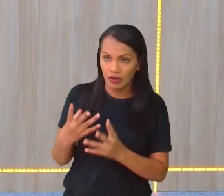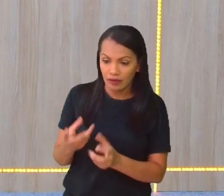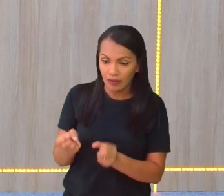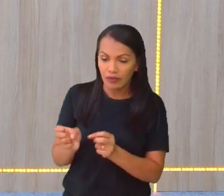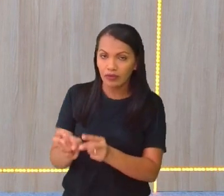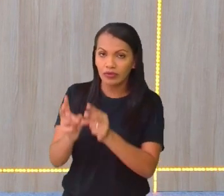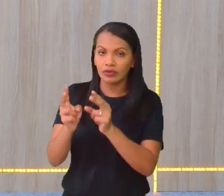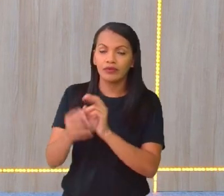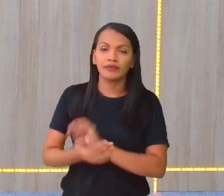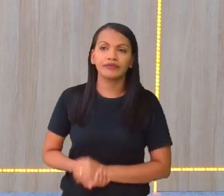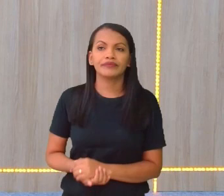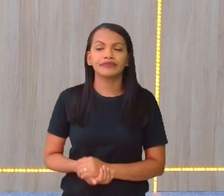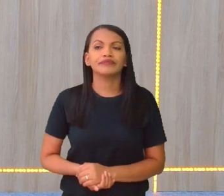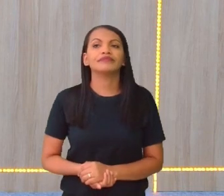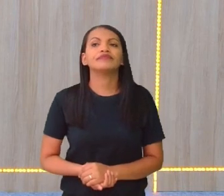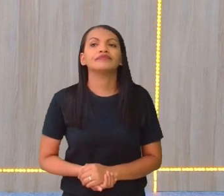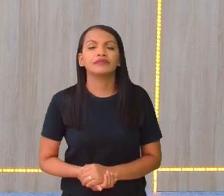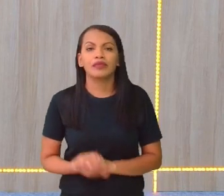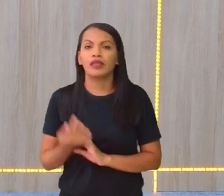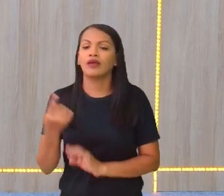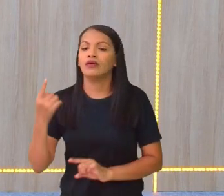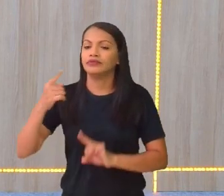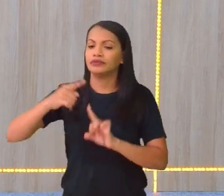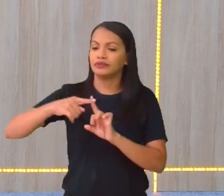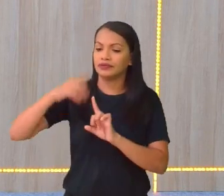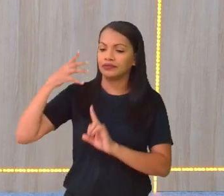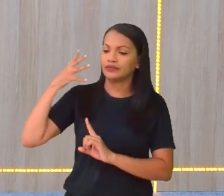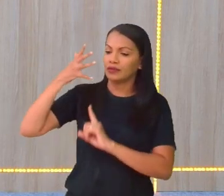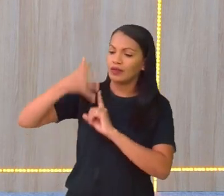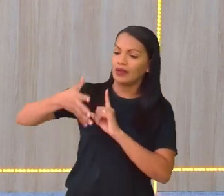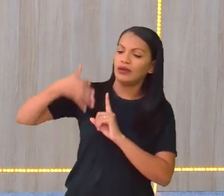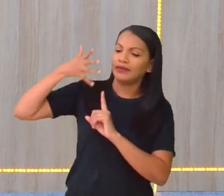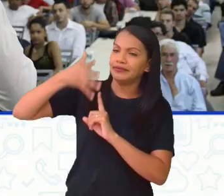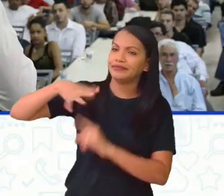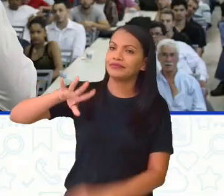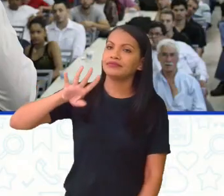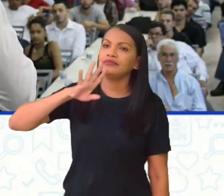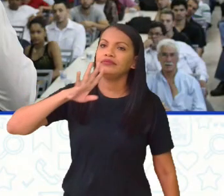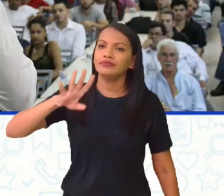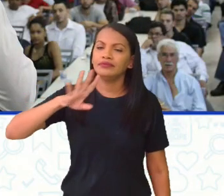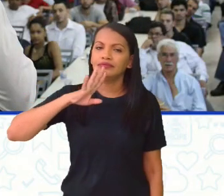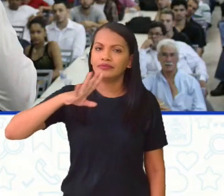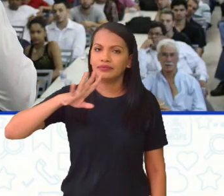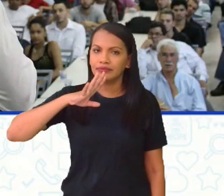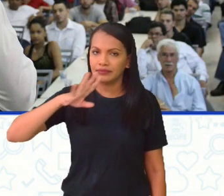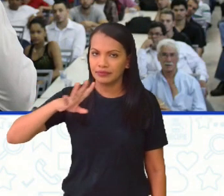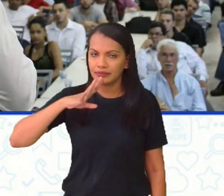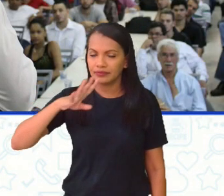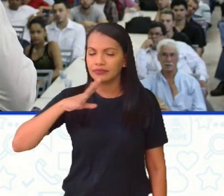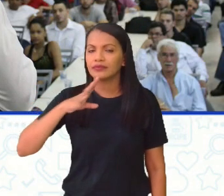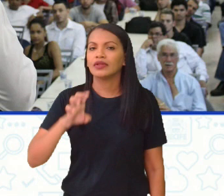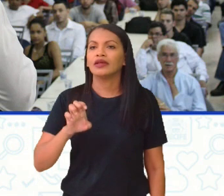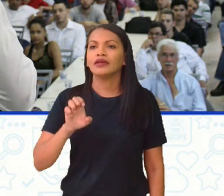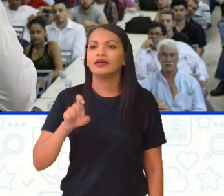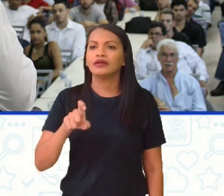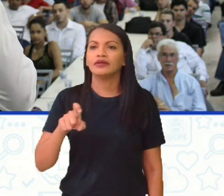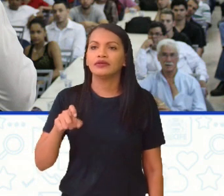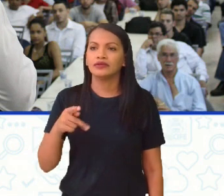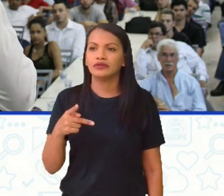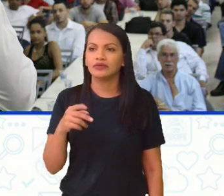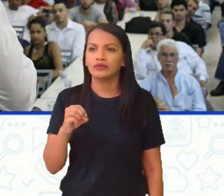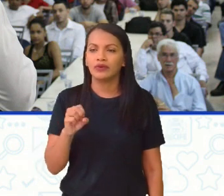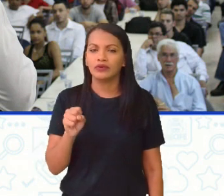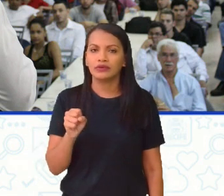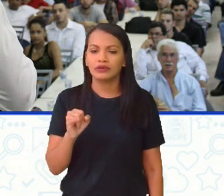seguindo. Então, um tipo de palestra muito conhecido é a aula expositiva dada pelo